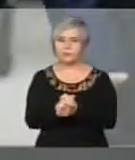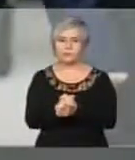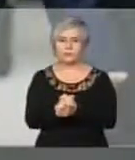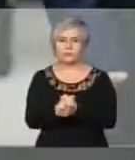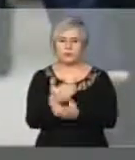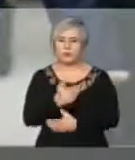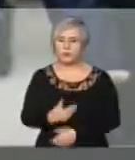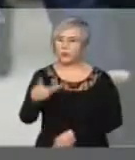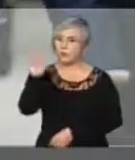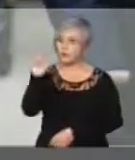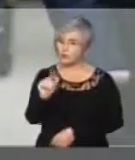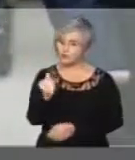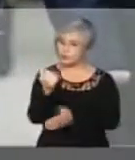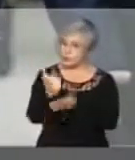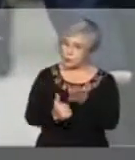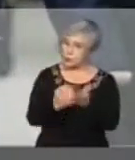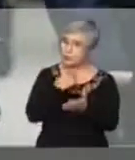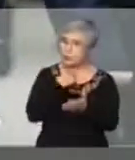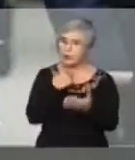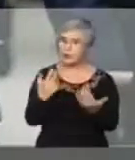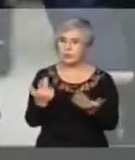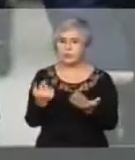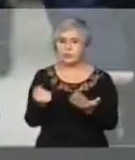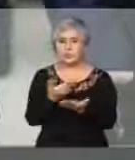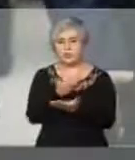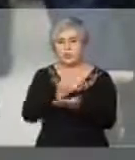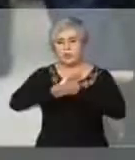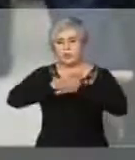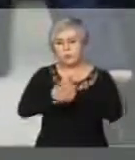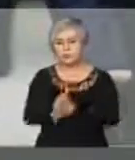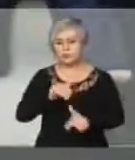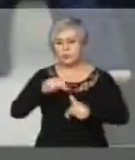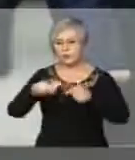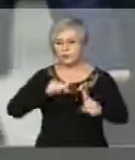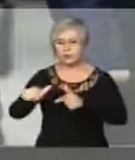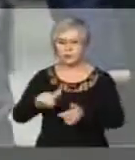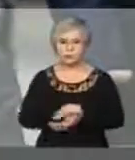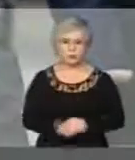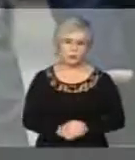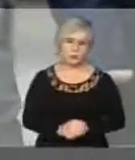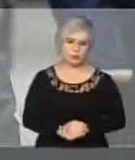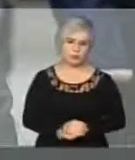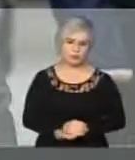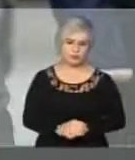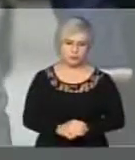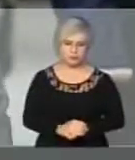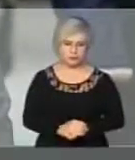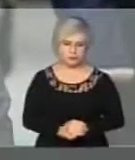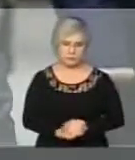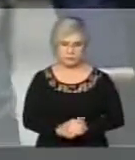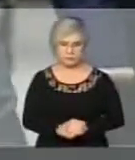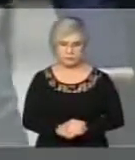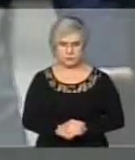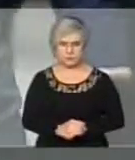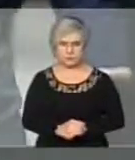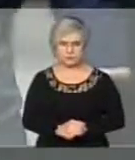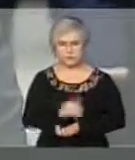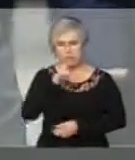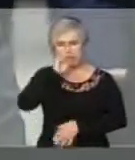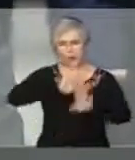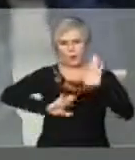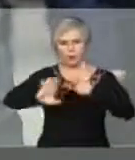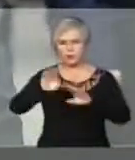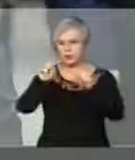reduzir o desconto do INSS. É um prejuízo ao trabalhador, é um... Presidente do governo, Botassi. É um risco ao